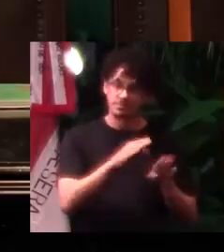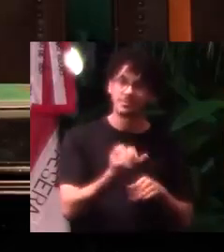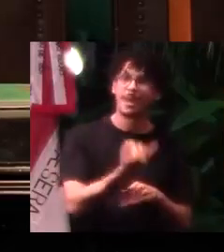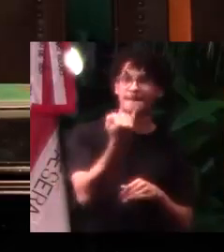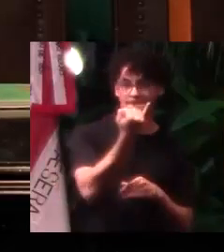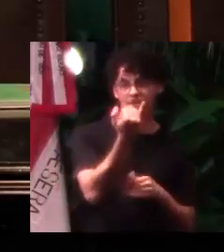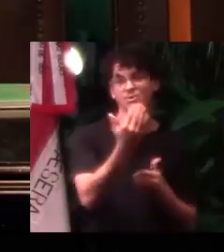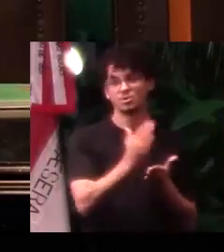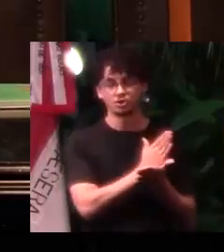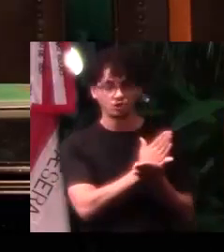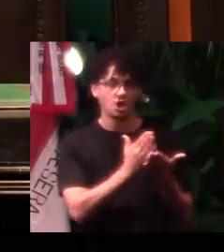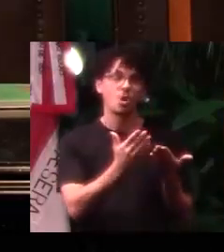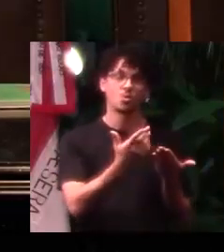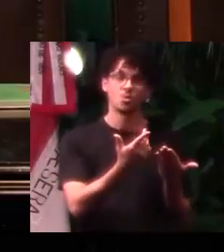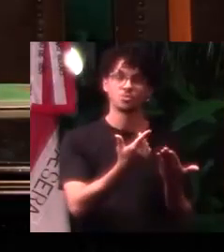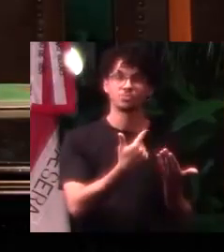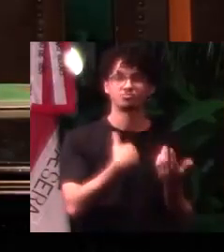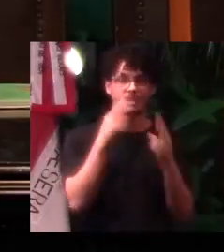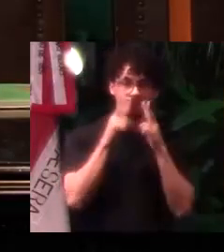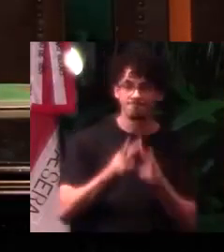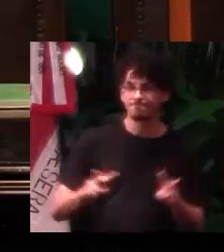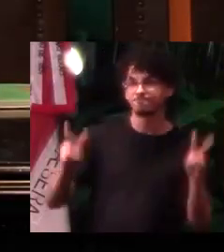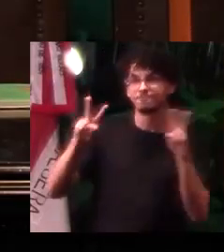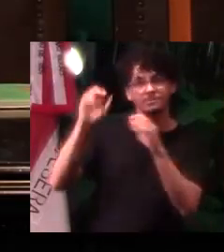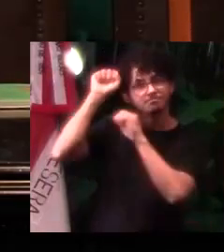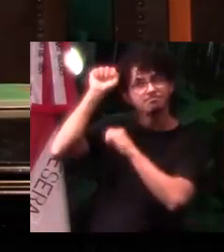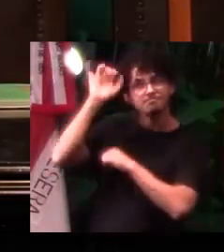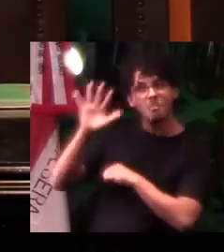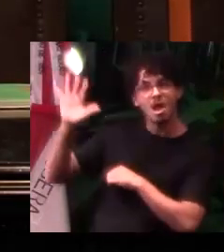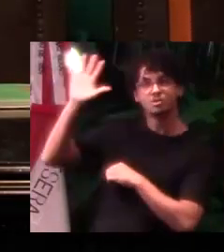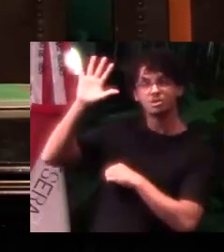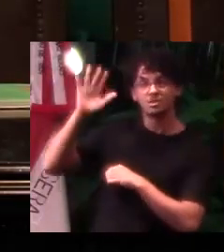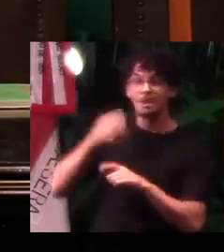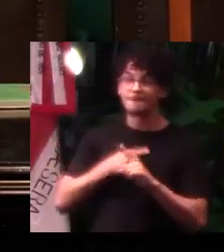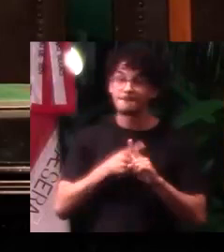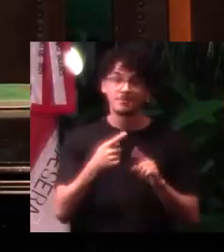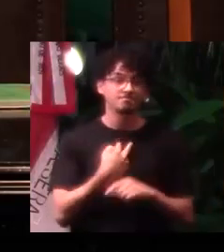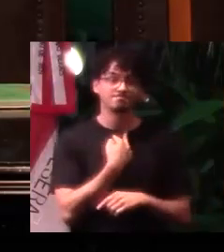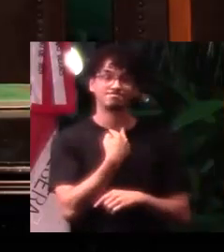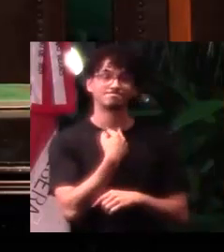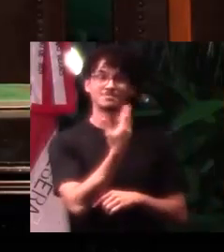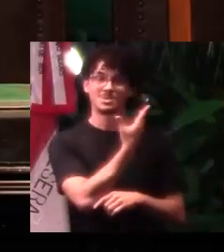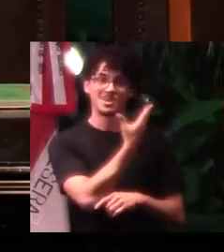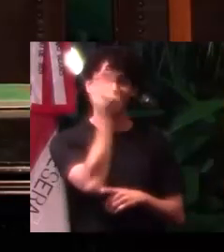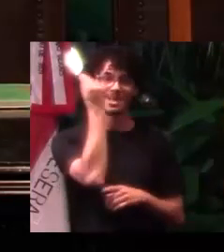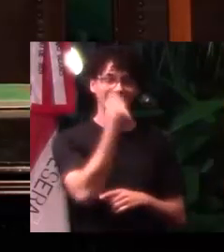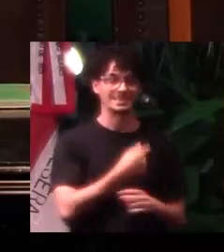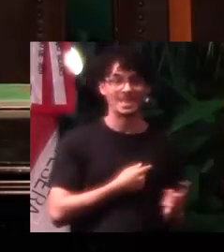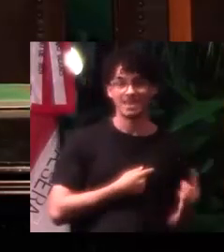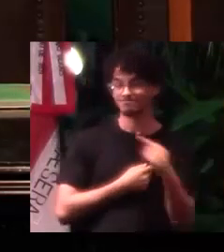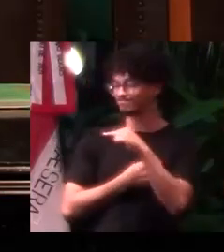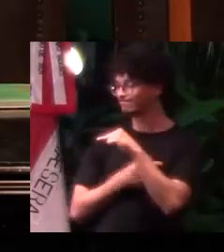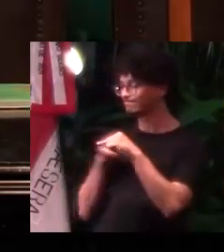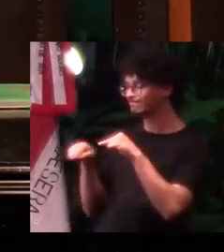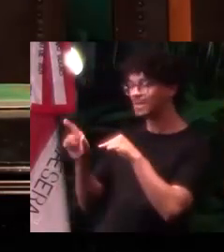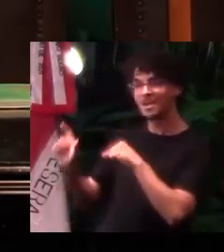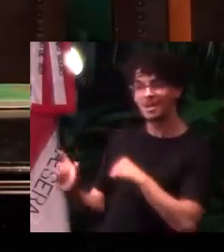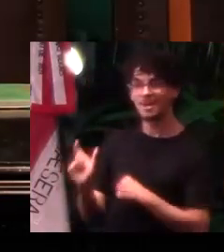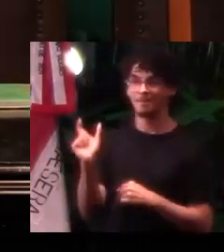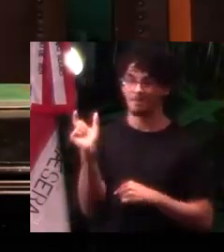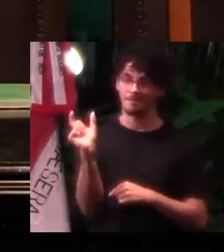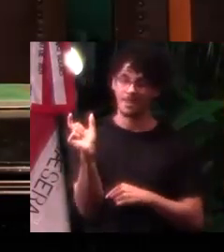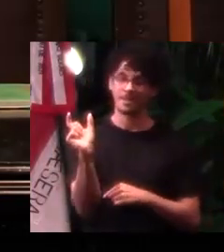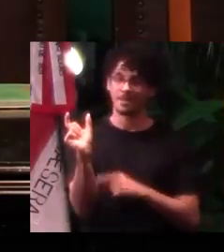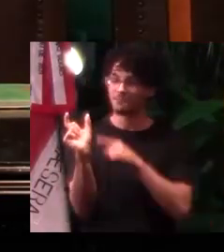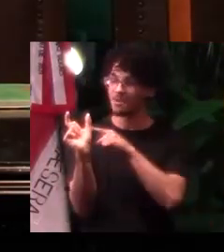retornando às imagens, à imagética, mas que não podemos esquecer que a palavra,